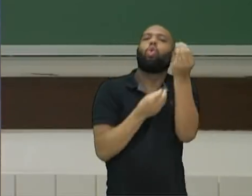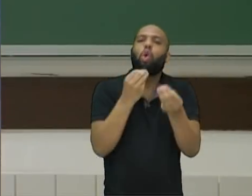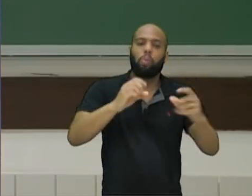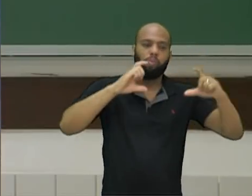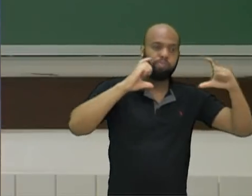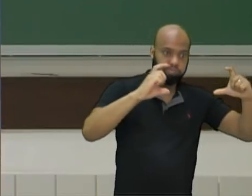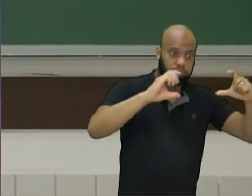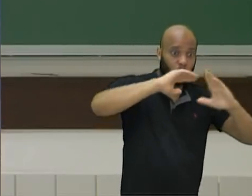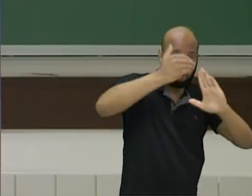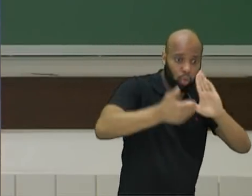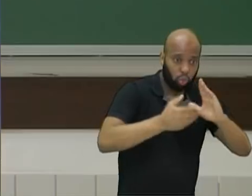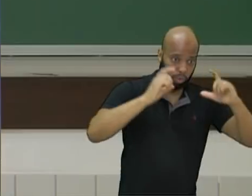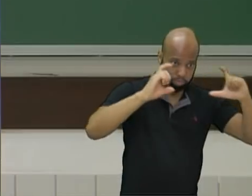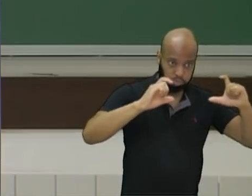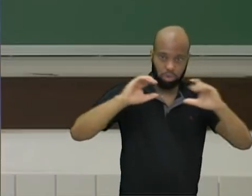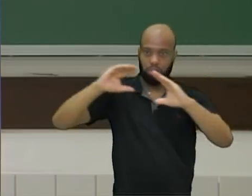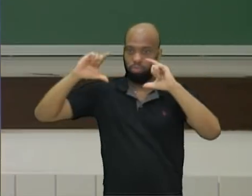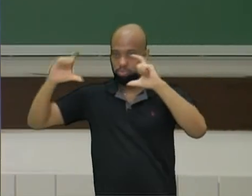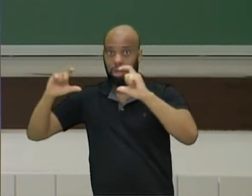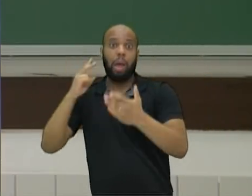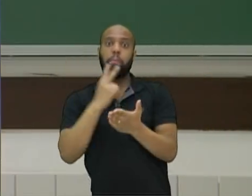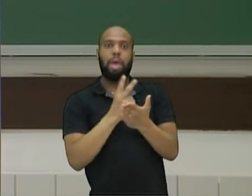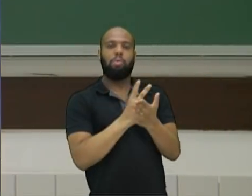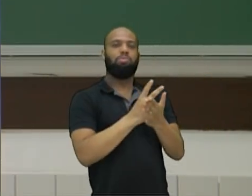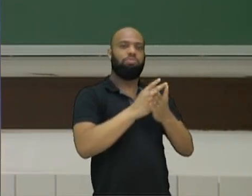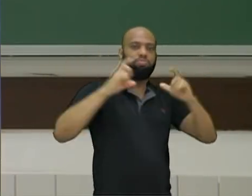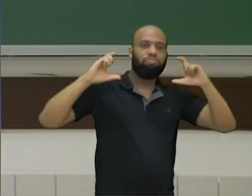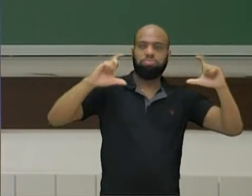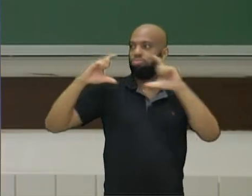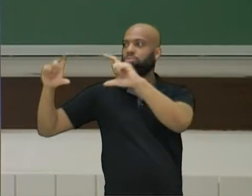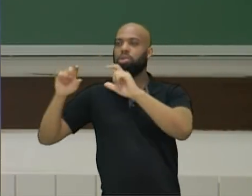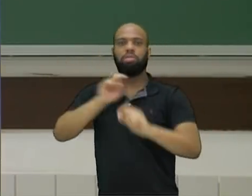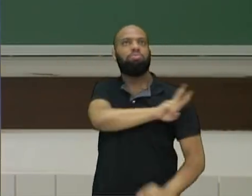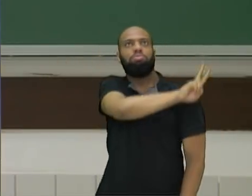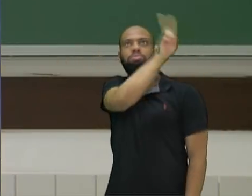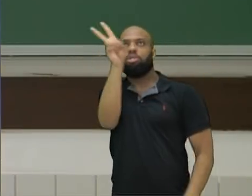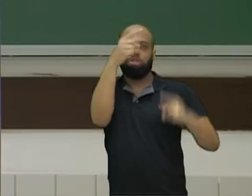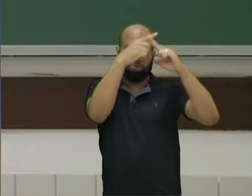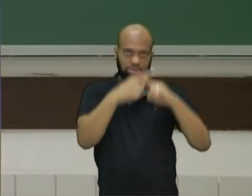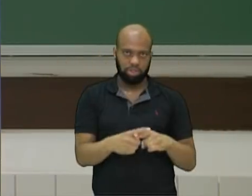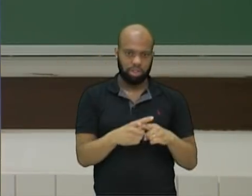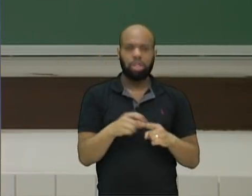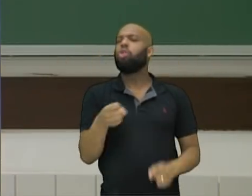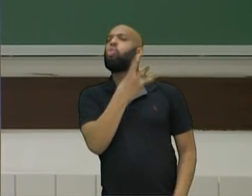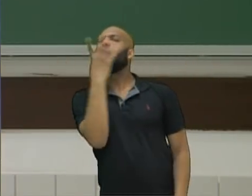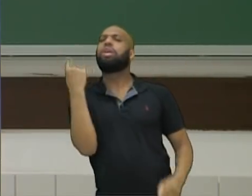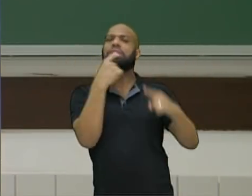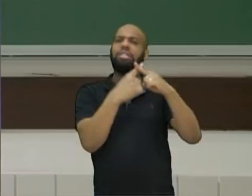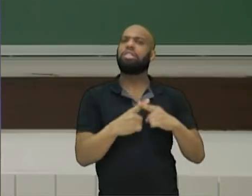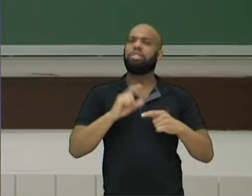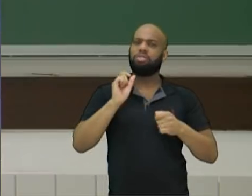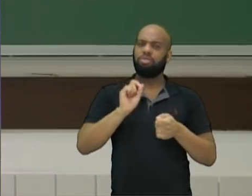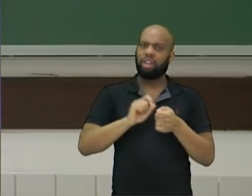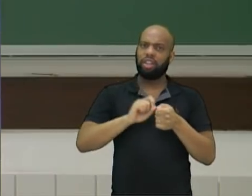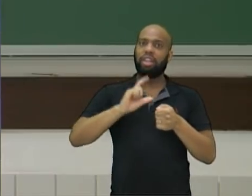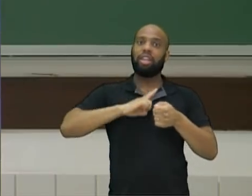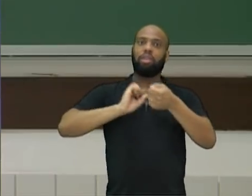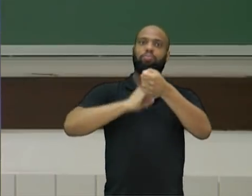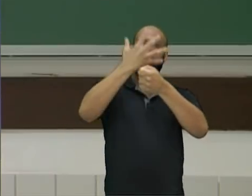os termos serão iguais. E quantas vezes você vai multiplicar esses termos? O número de vezes que está